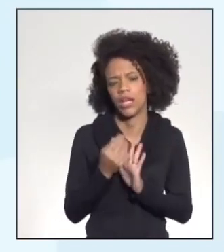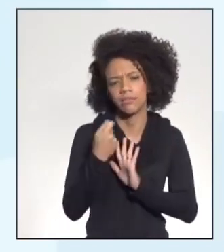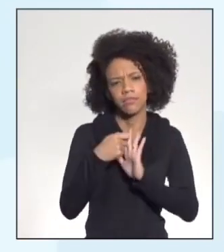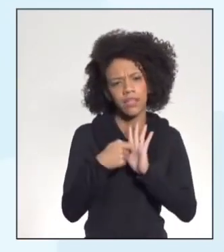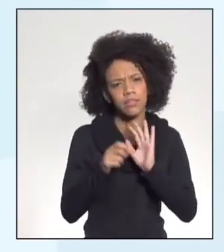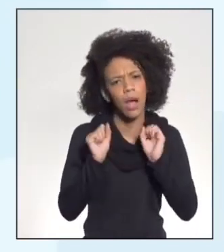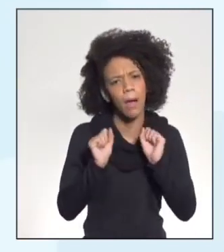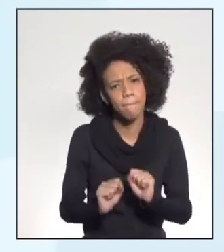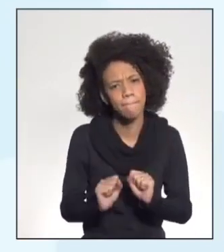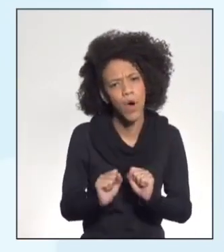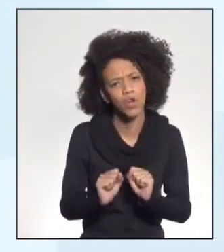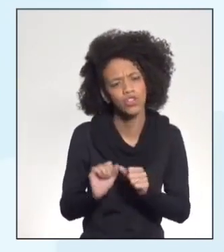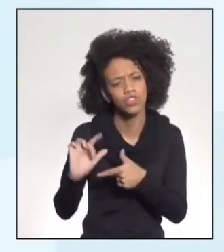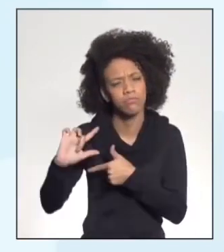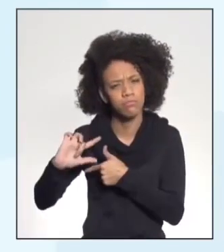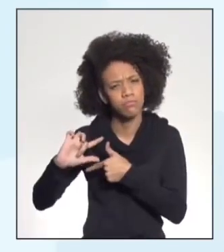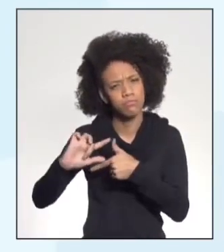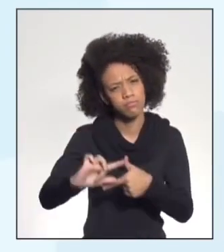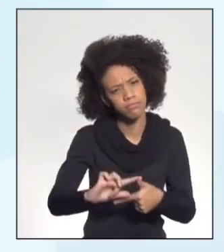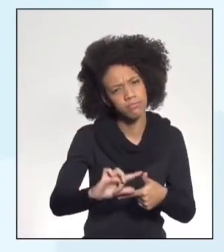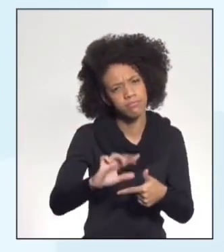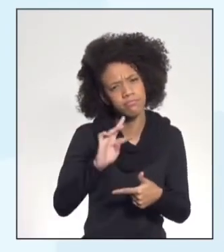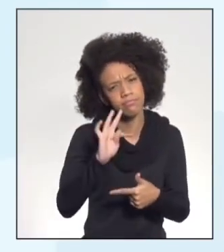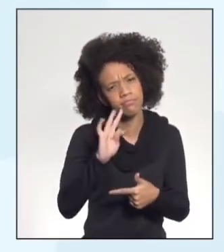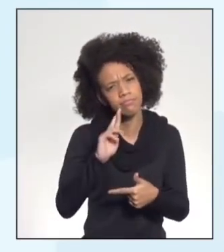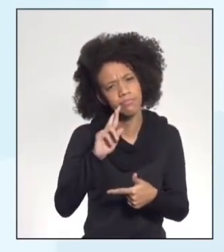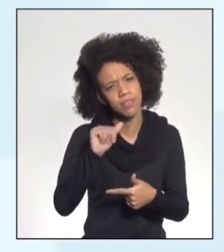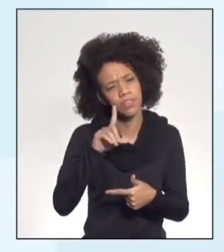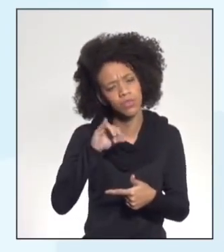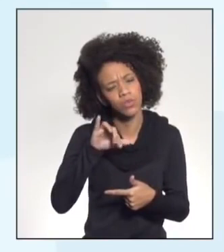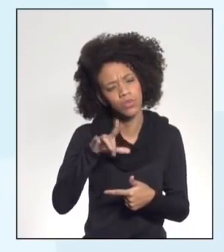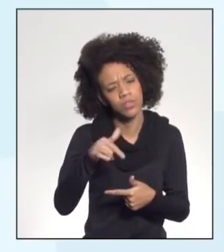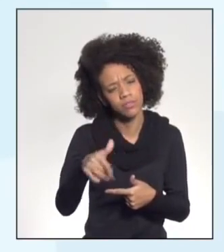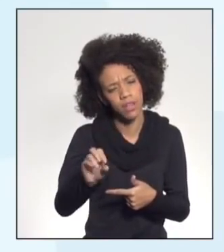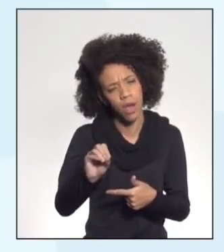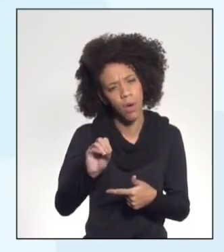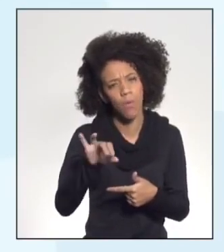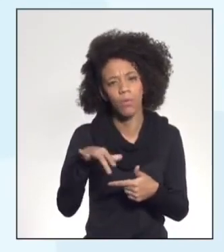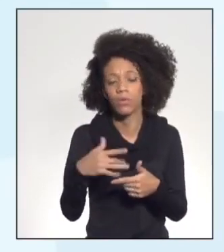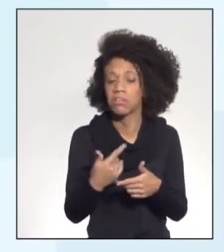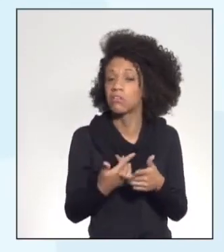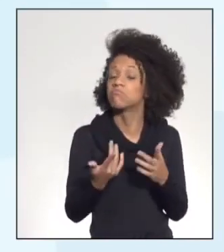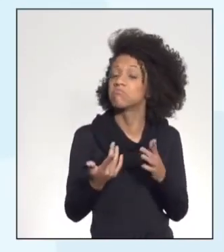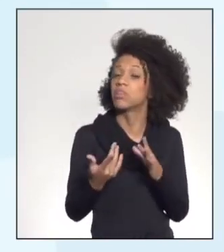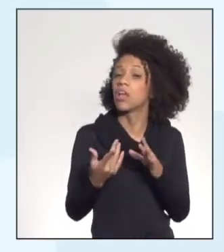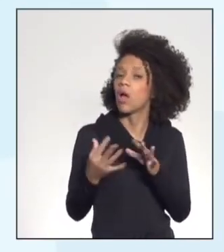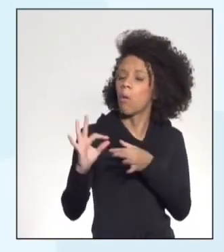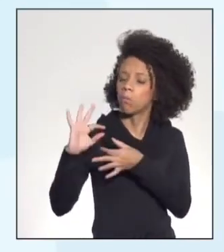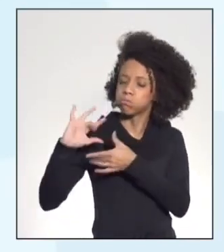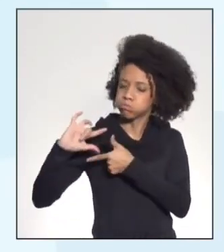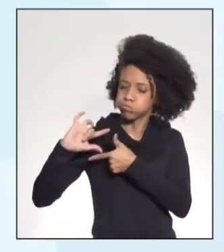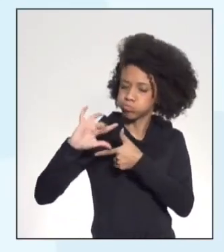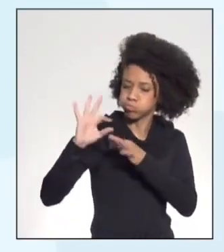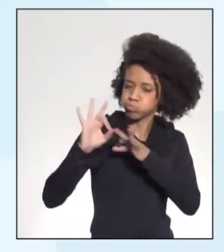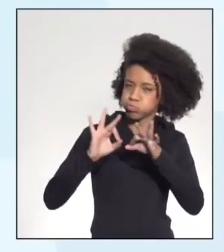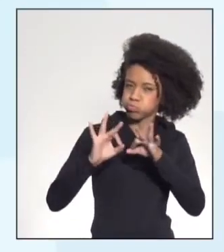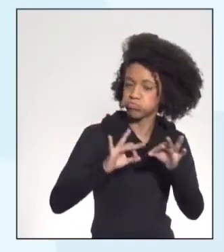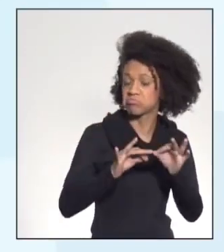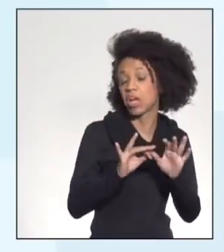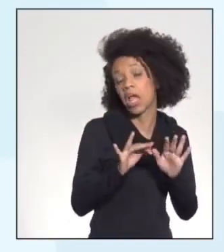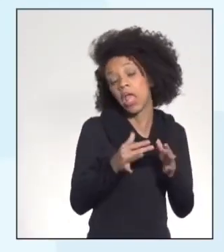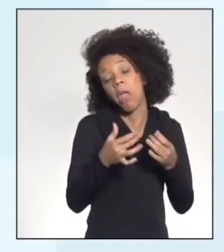pode ser tradicional, que é utilizada um sistema convencional, padronizado, e pode ser um